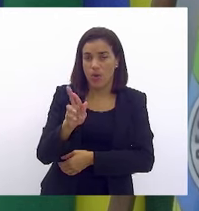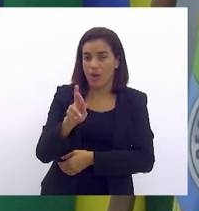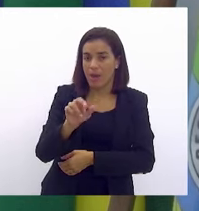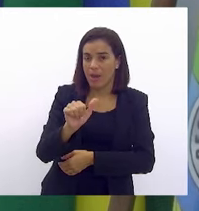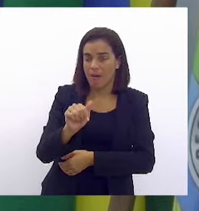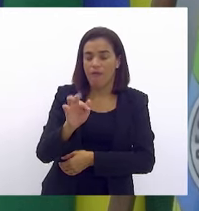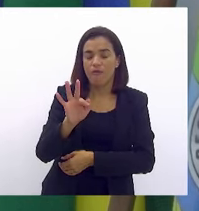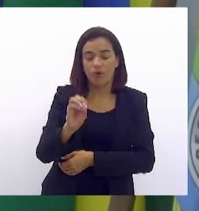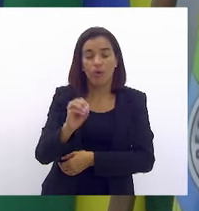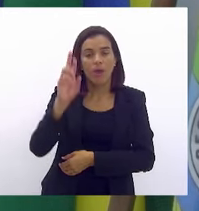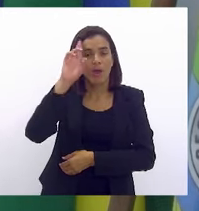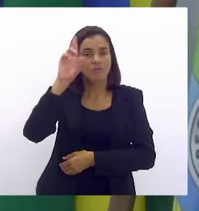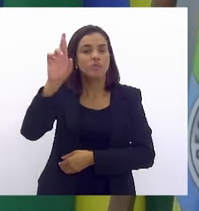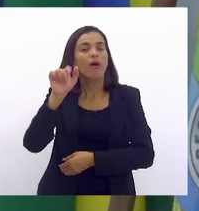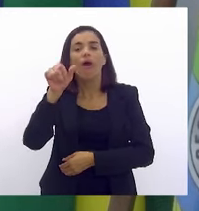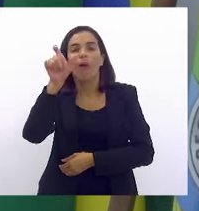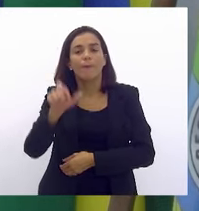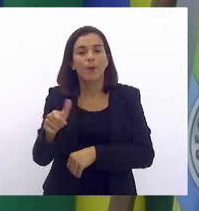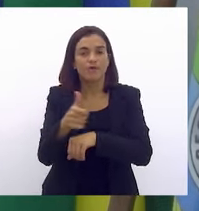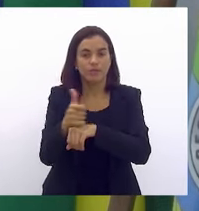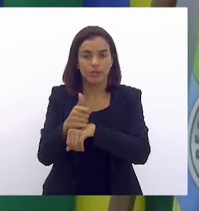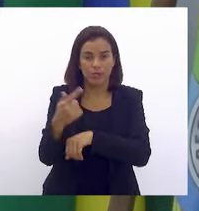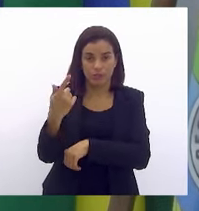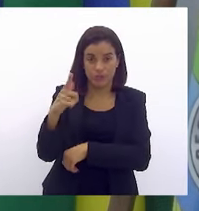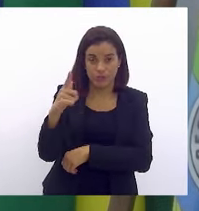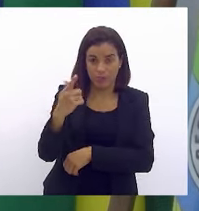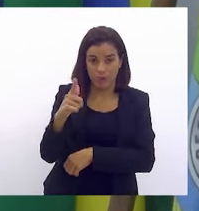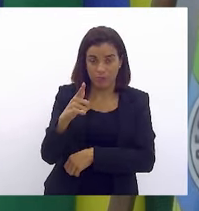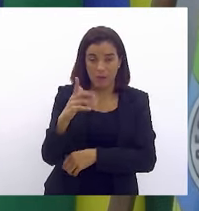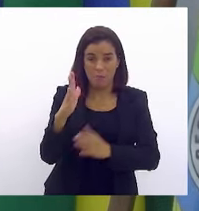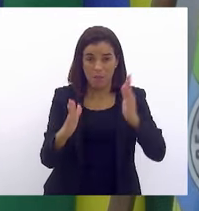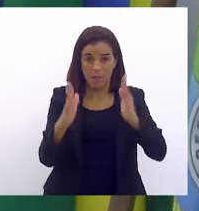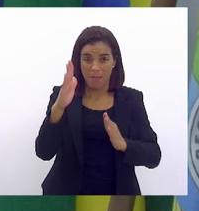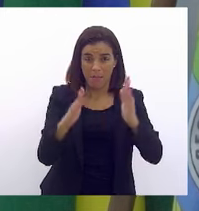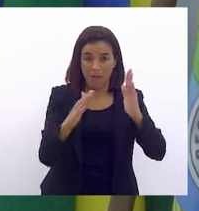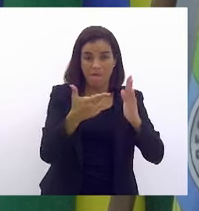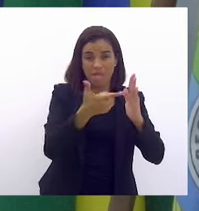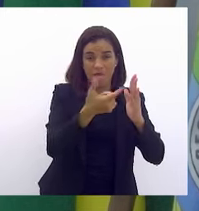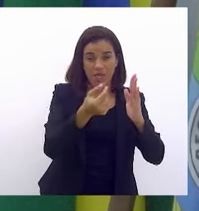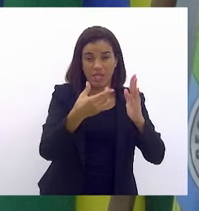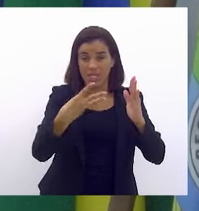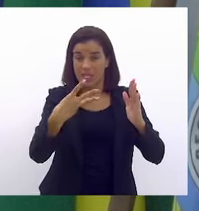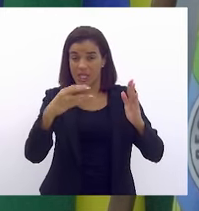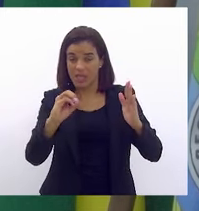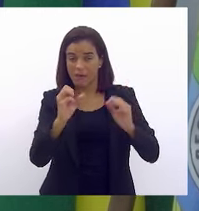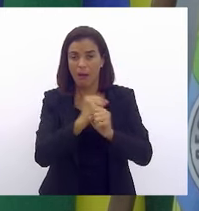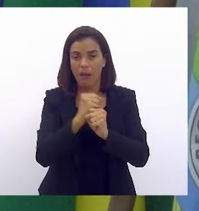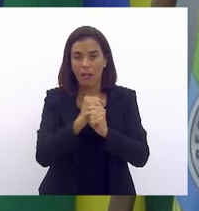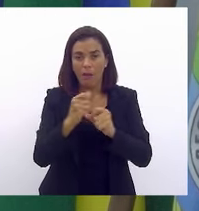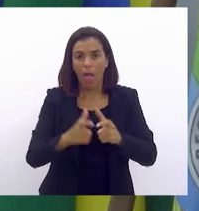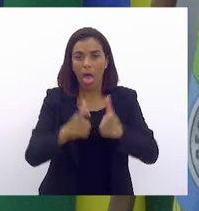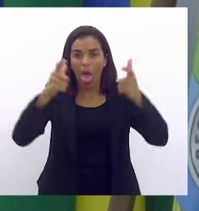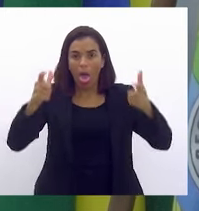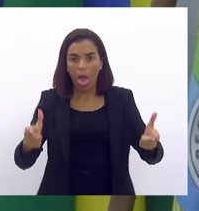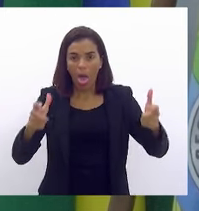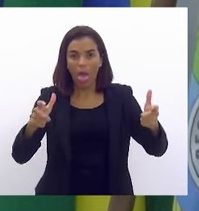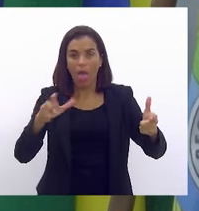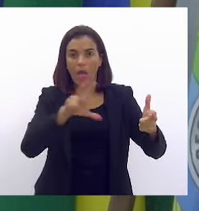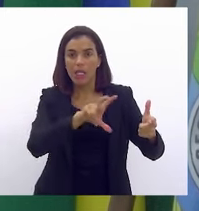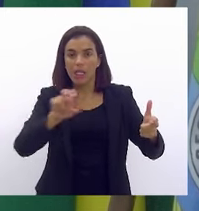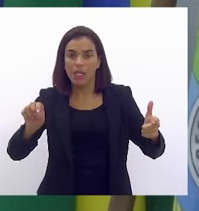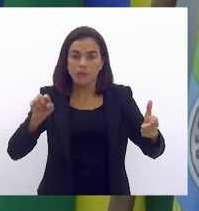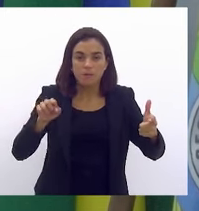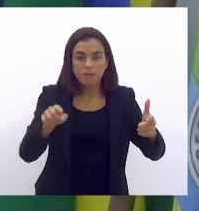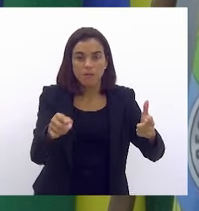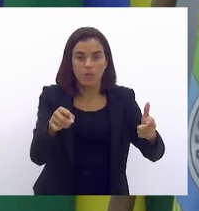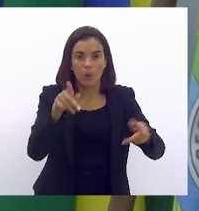demógrafos, mostrando que Maricá, daqui a 20, 30 anos, pode chegar a 500 mil habitantes. E aí a gente quer uma